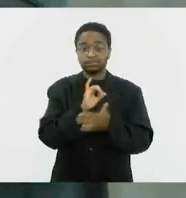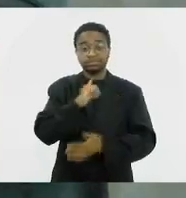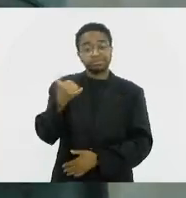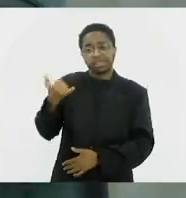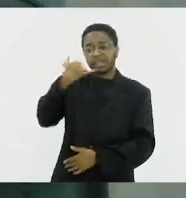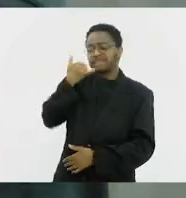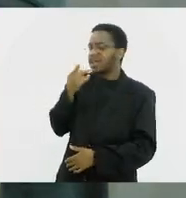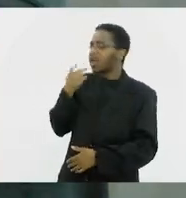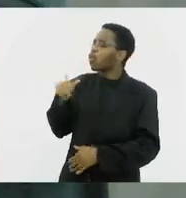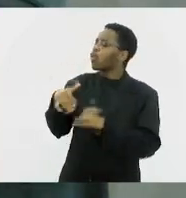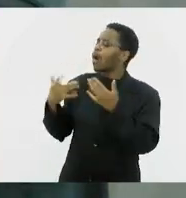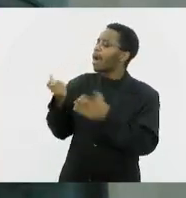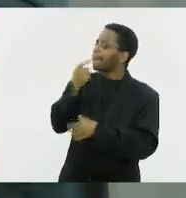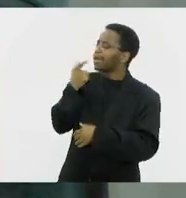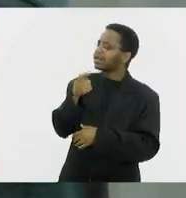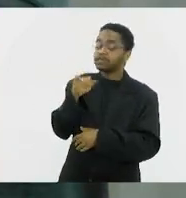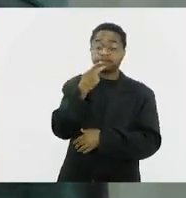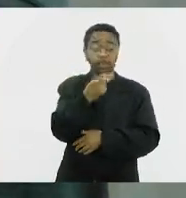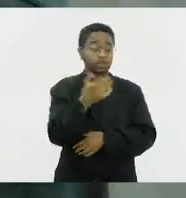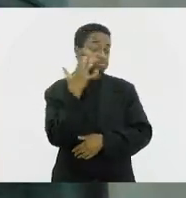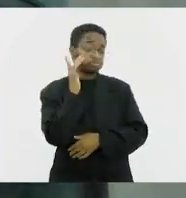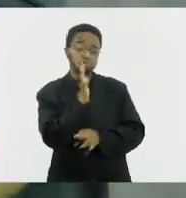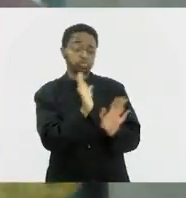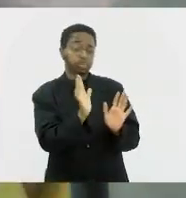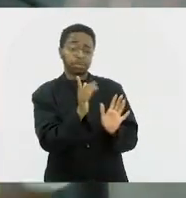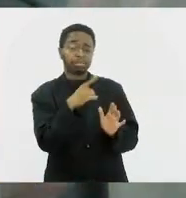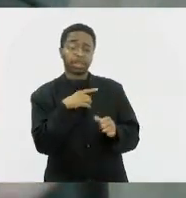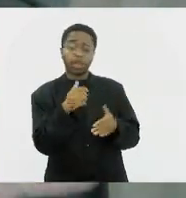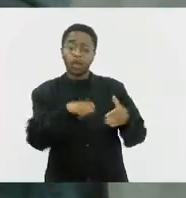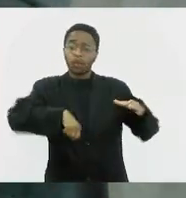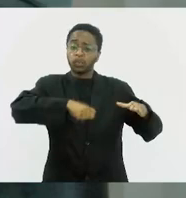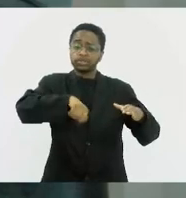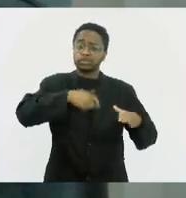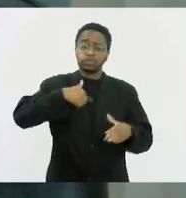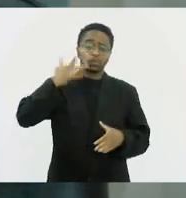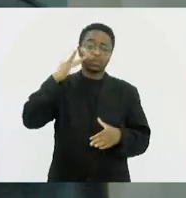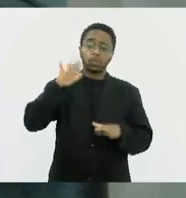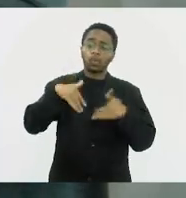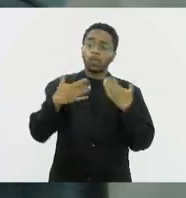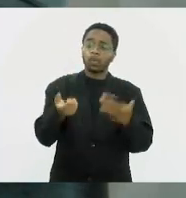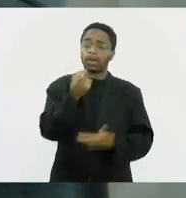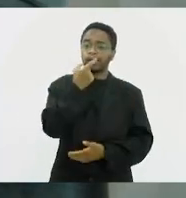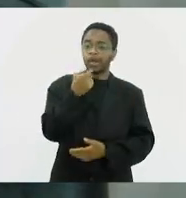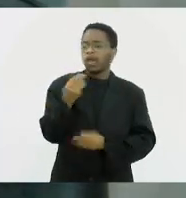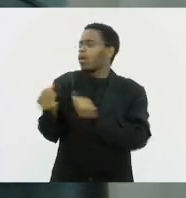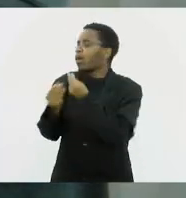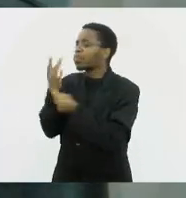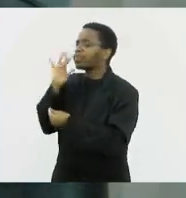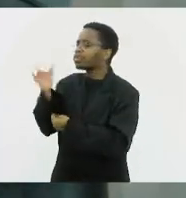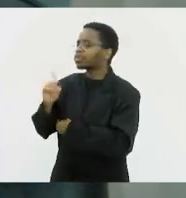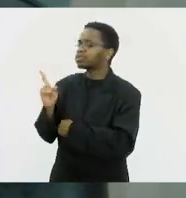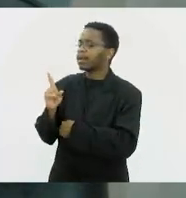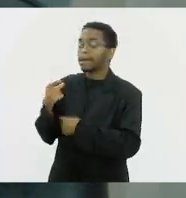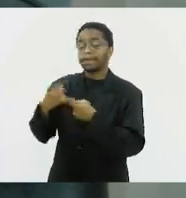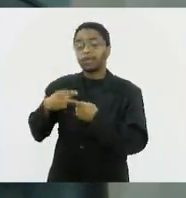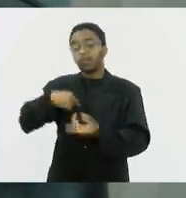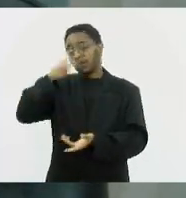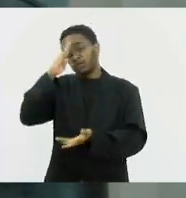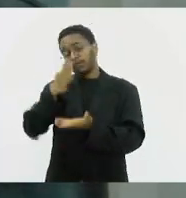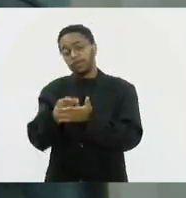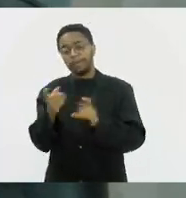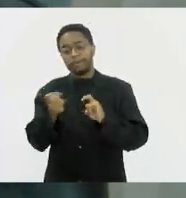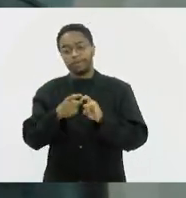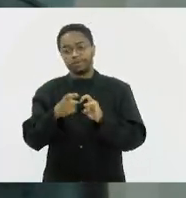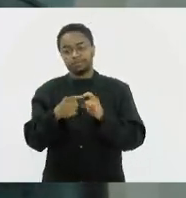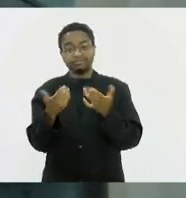é o remédio? Você diz assim, não sei, está lá na cozinha, nem sei qual é o remédio. Como você não sabe? Não, foi meu, eu confio no meu médico.